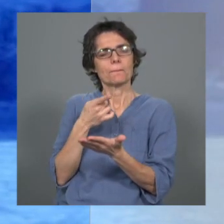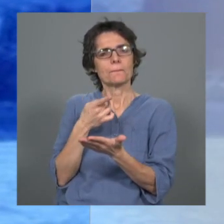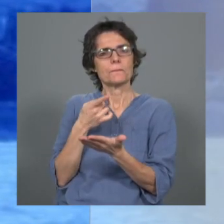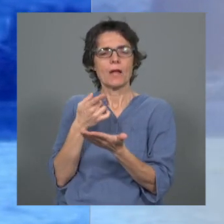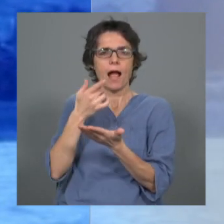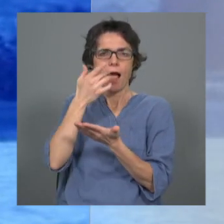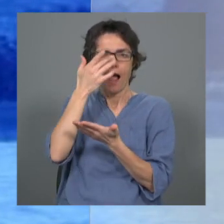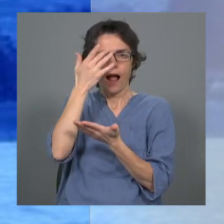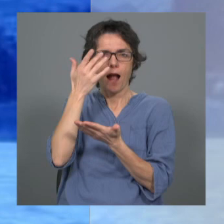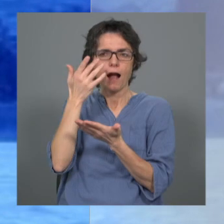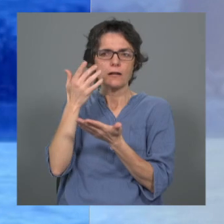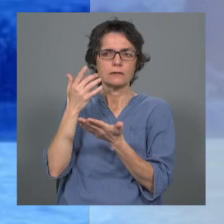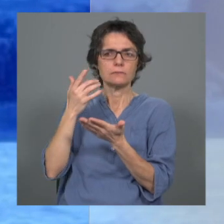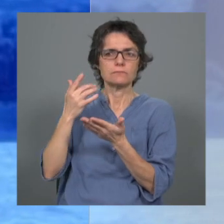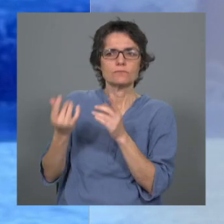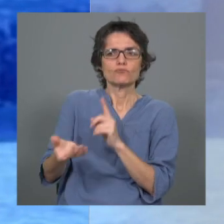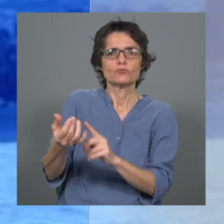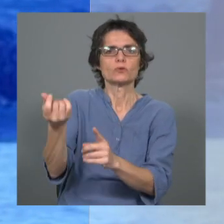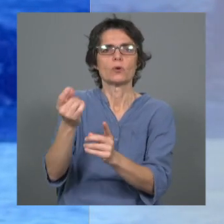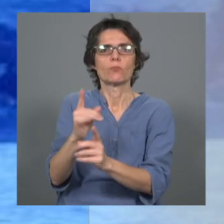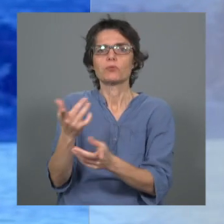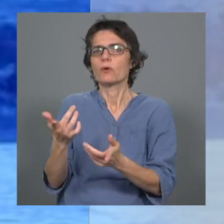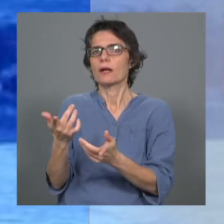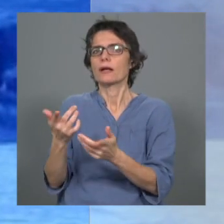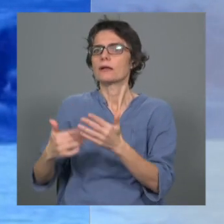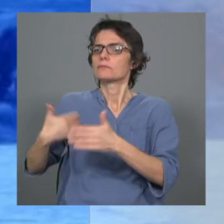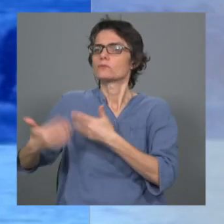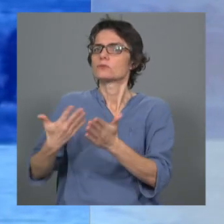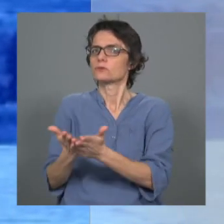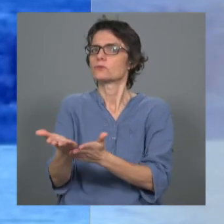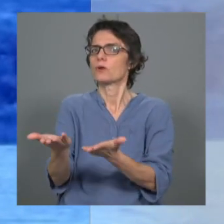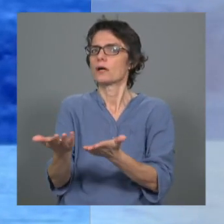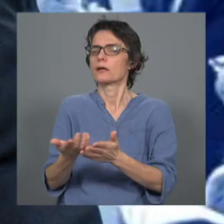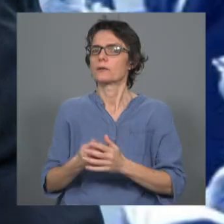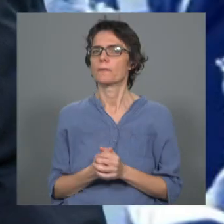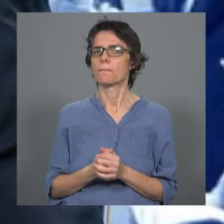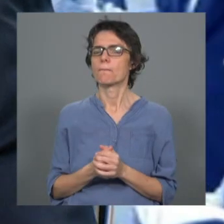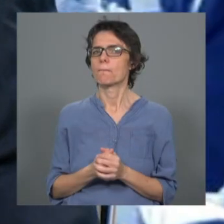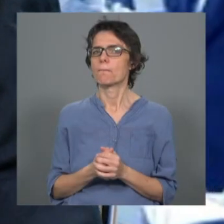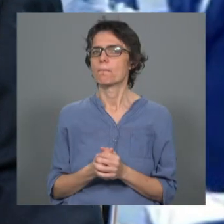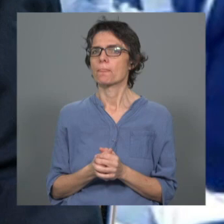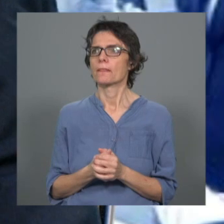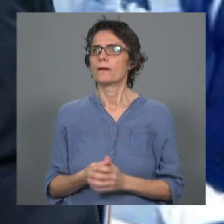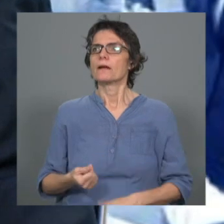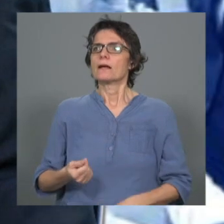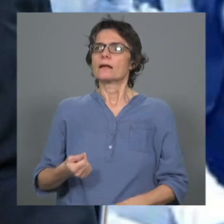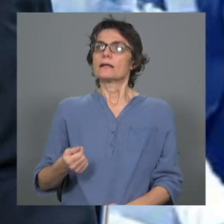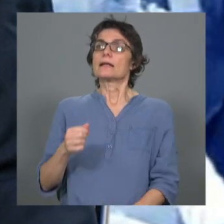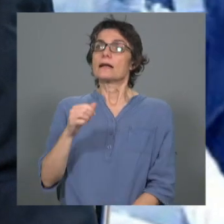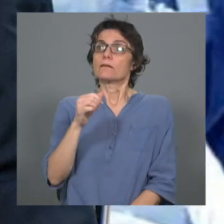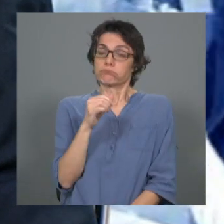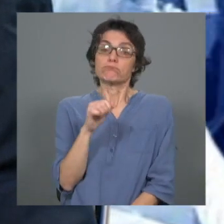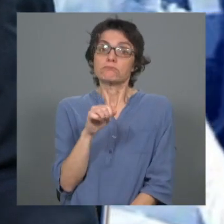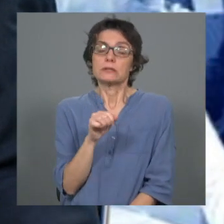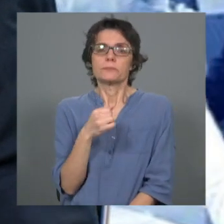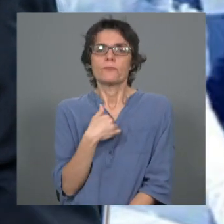conseguiram nesses dias e nesses tempos, têm perdurado, não é? Uhum. Sim, eu creio que isto teve a